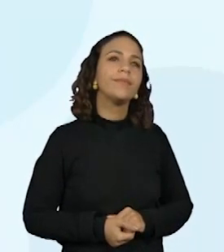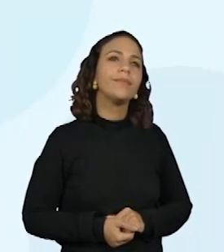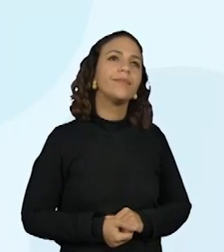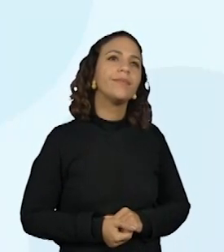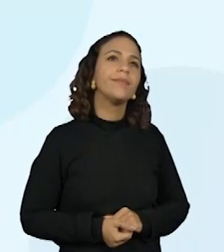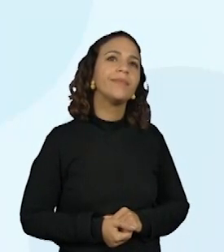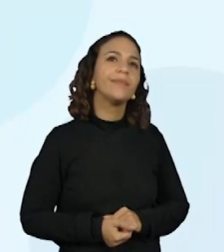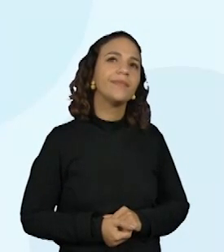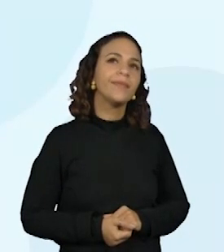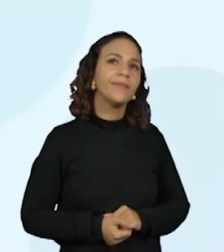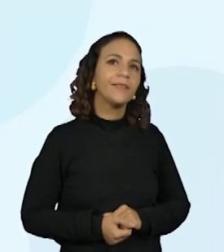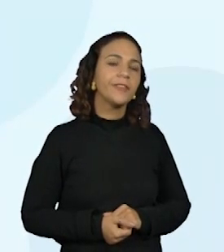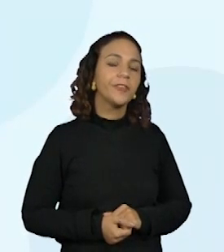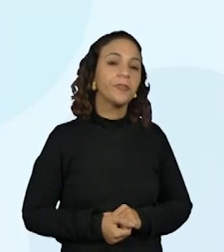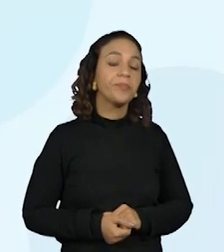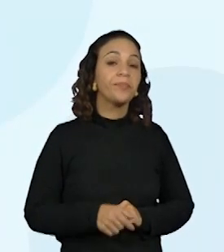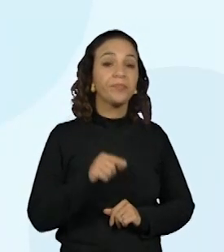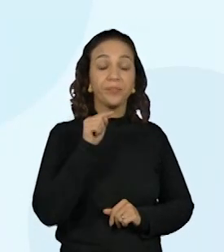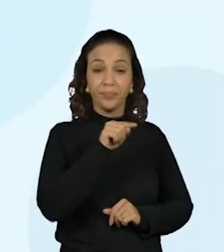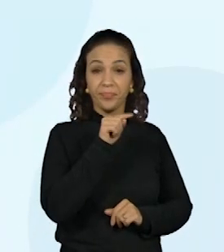o que Gasal responde.